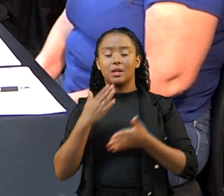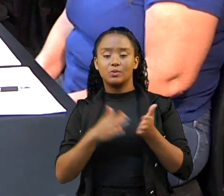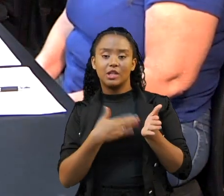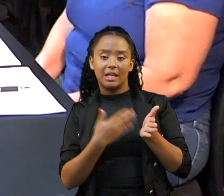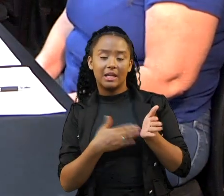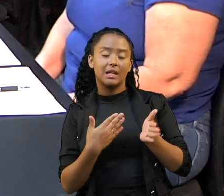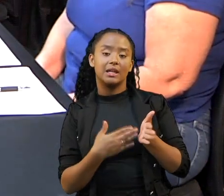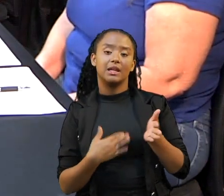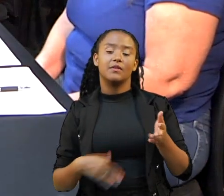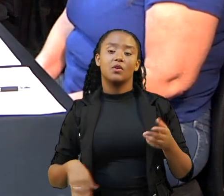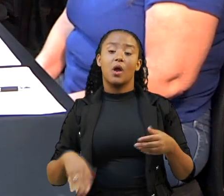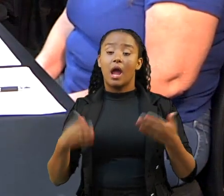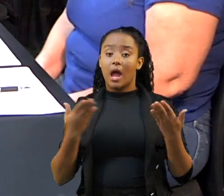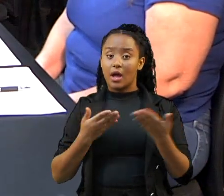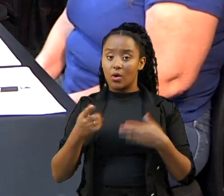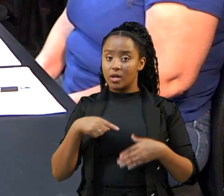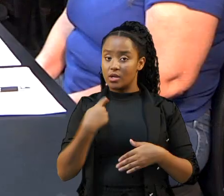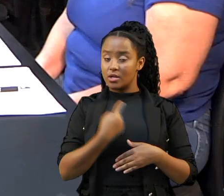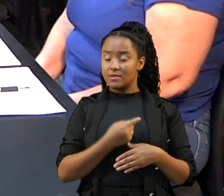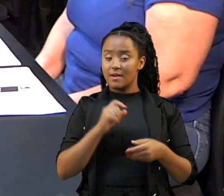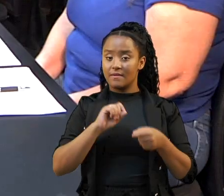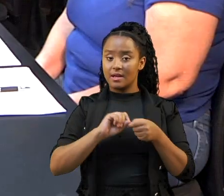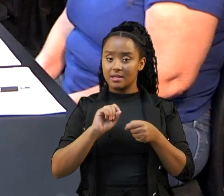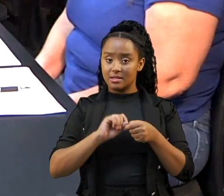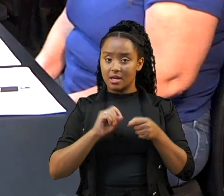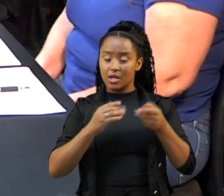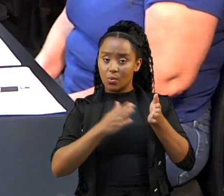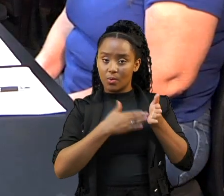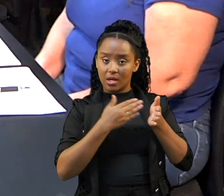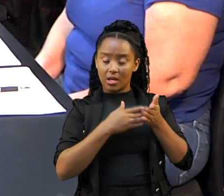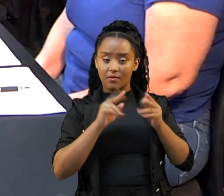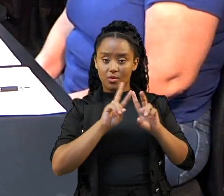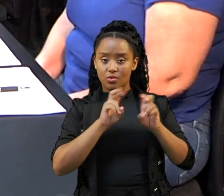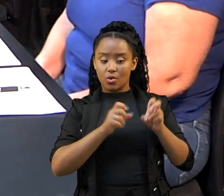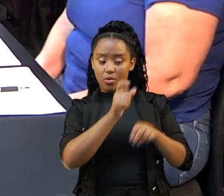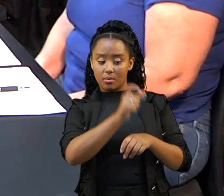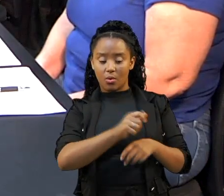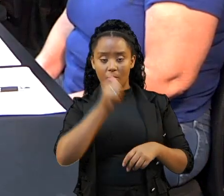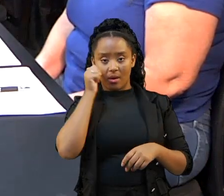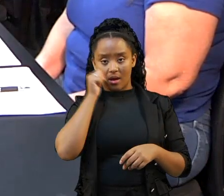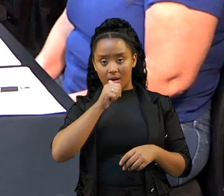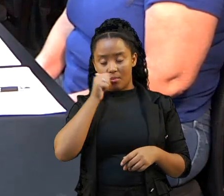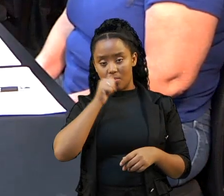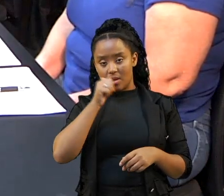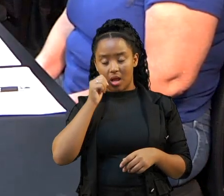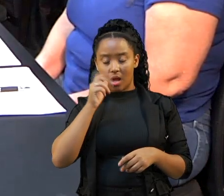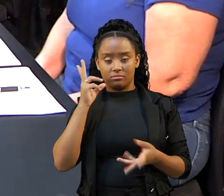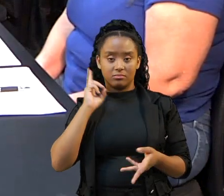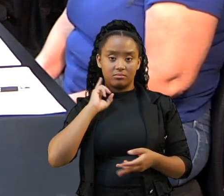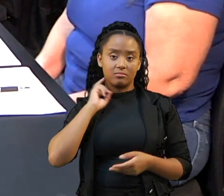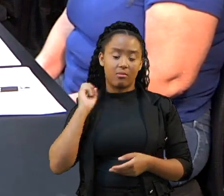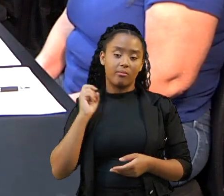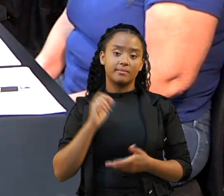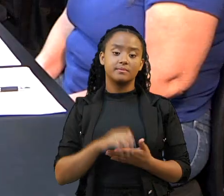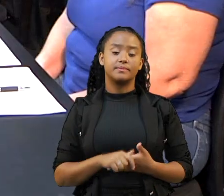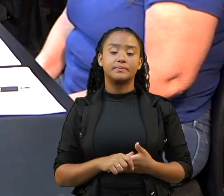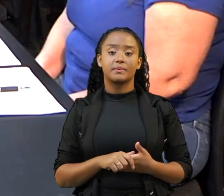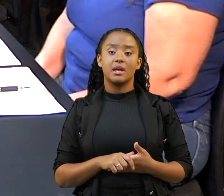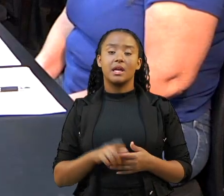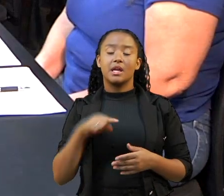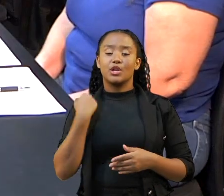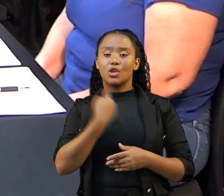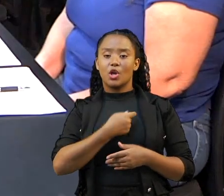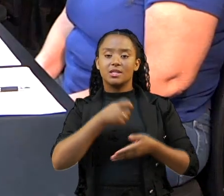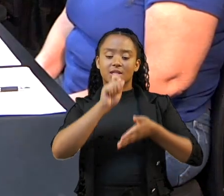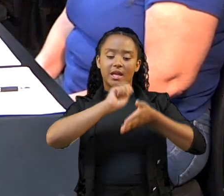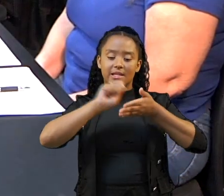biografia, de livro. A gente agora vai fazer um livro de uma das assistidas e a gente está visando,